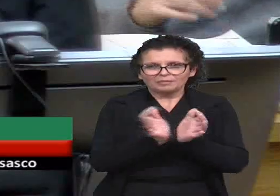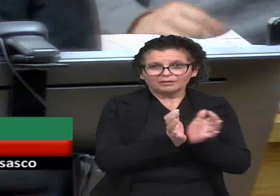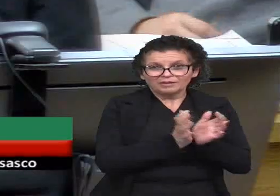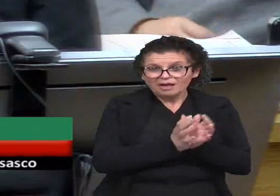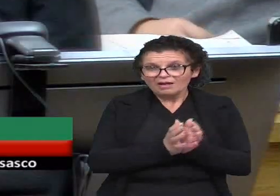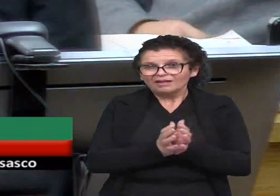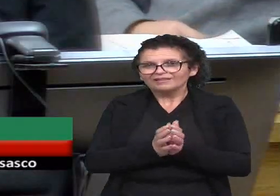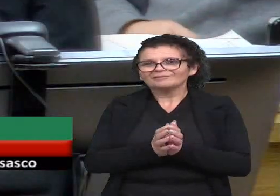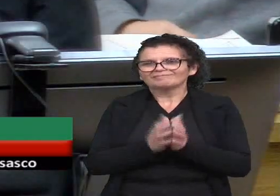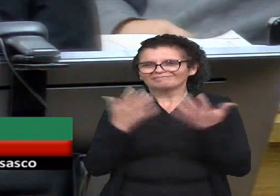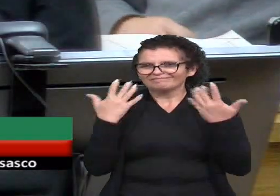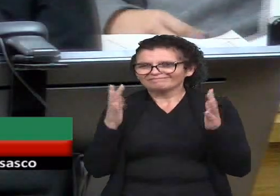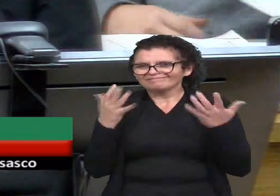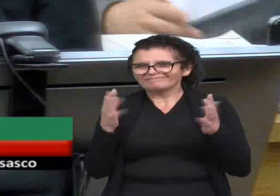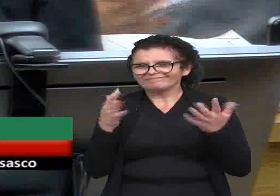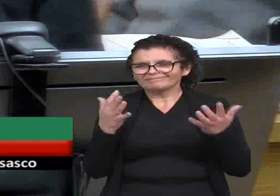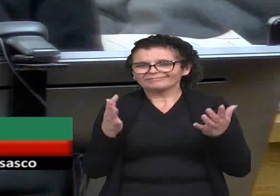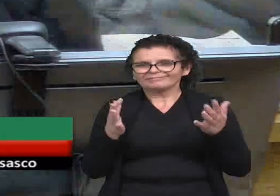IDM. E